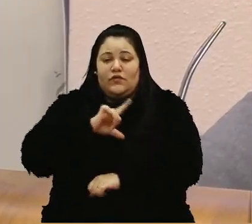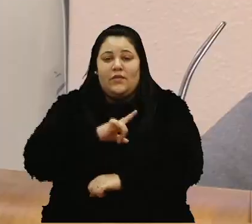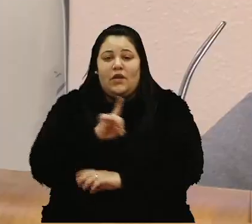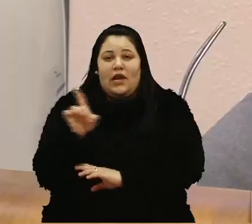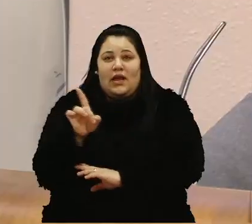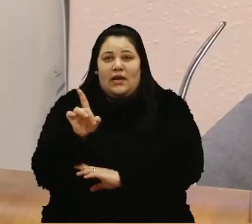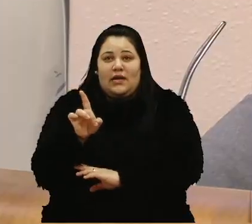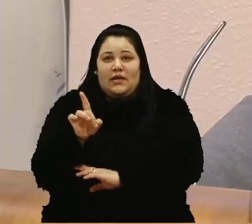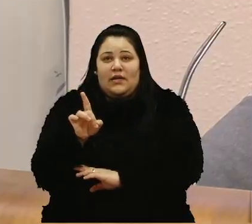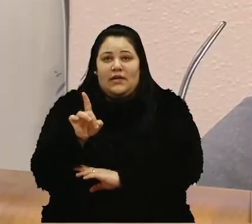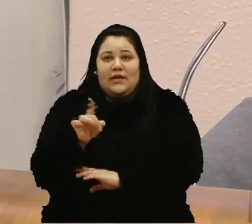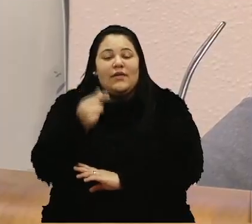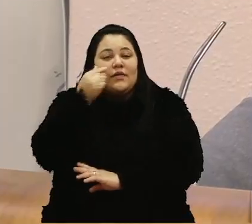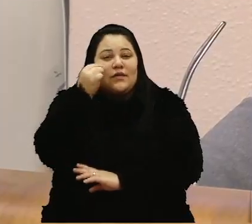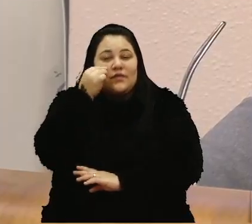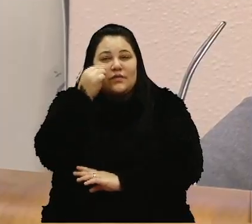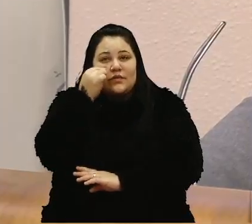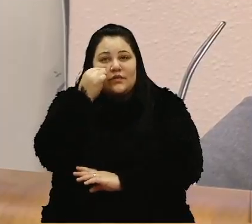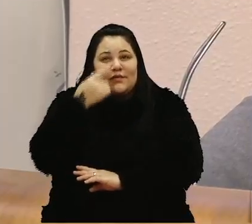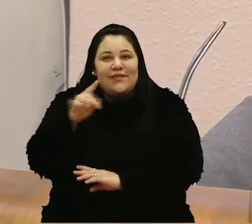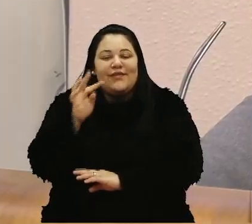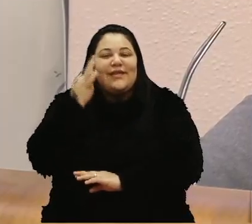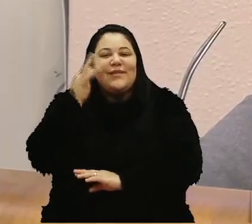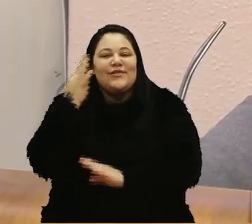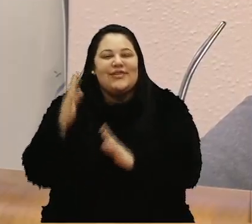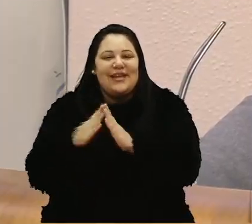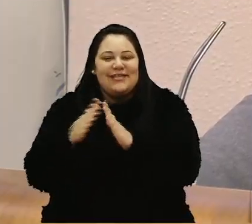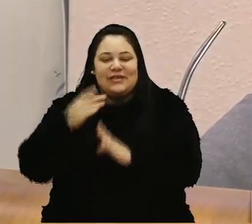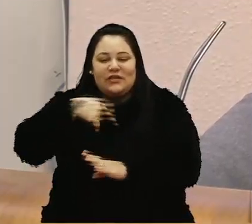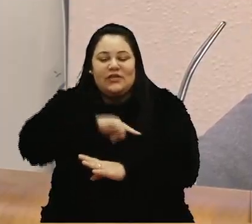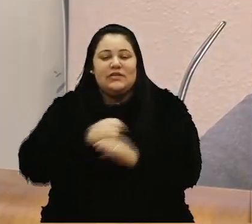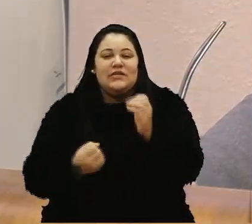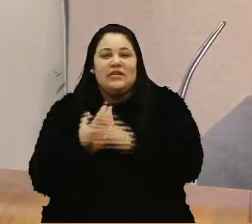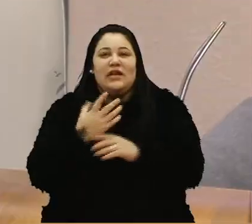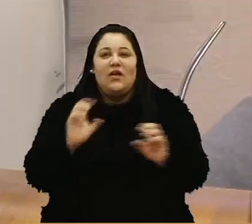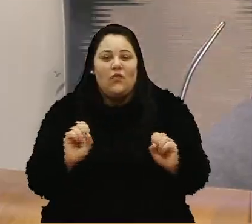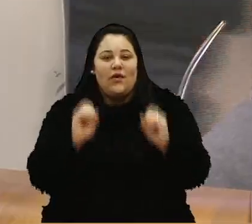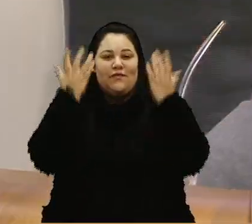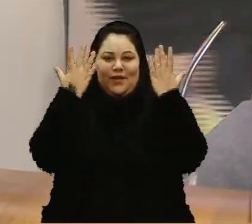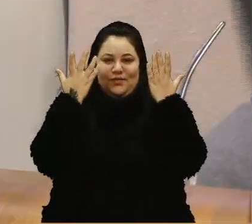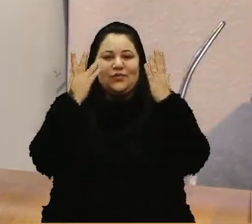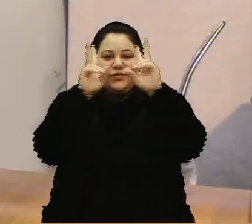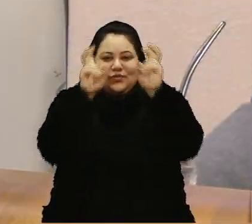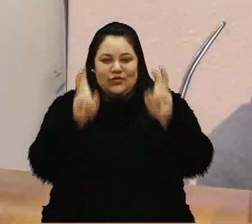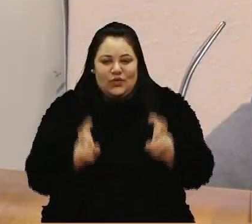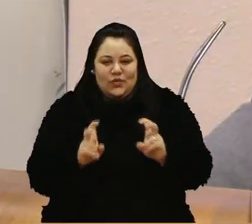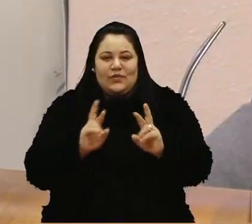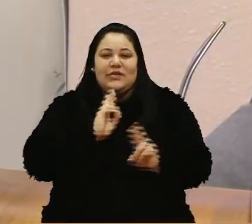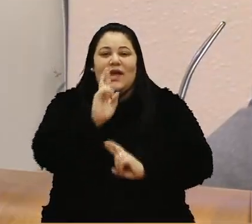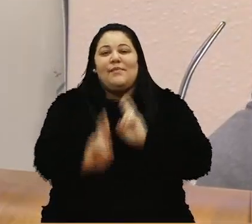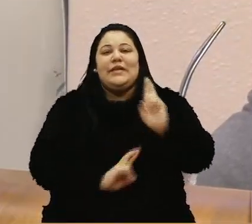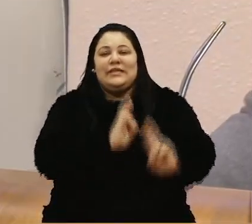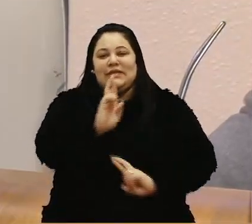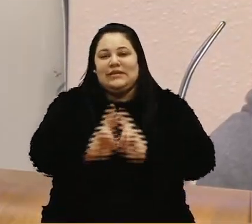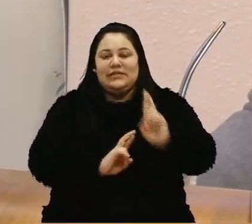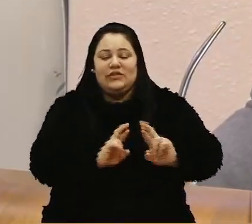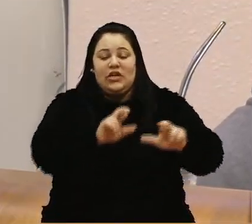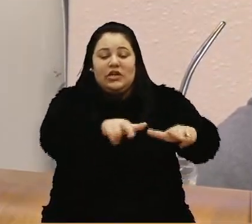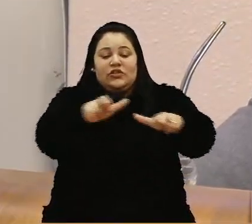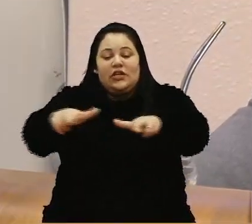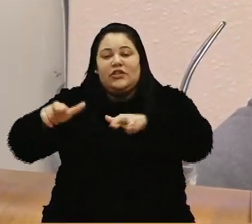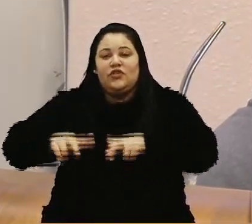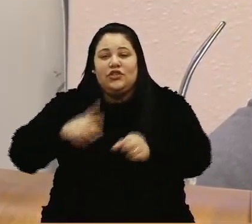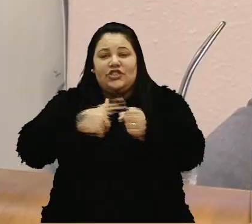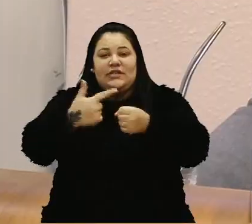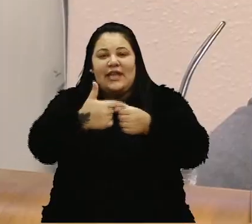do vereador Eloy, como presidente da Frente Parlamentar, é nós fazer um evento trazendo os representantes da região metropolitana, das